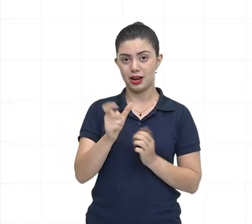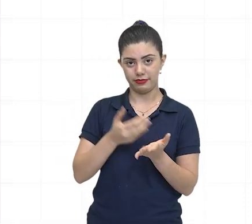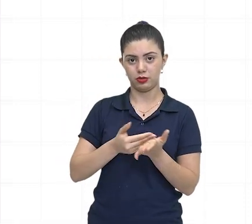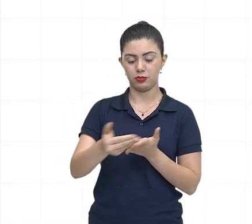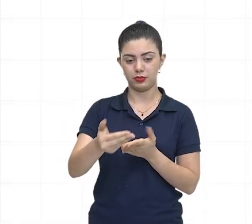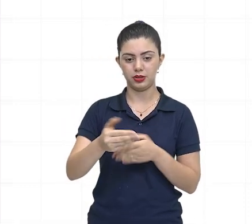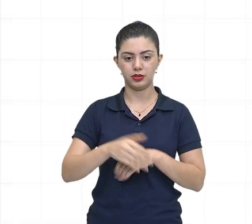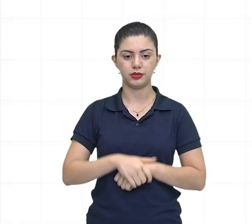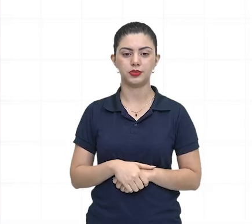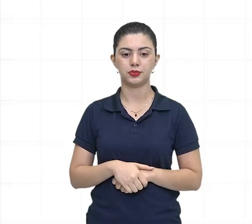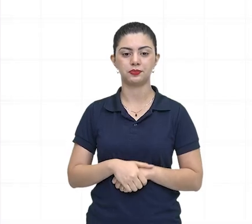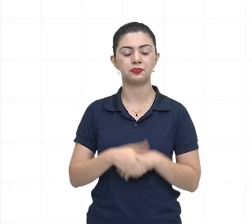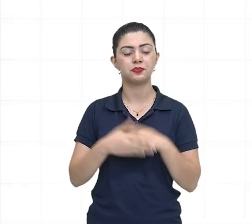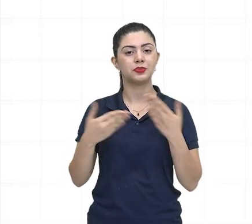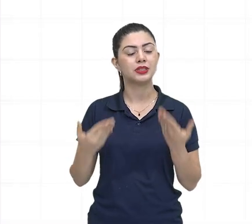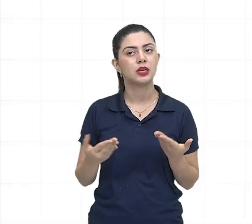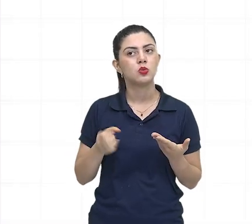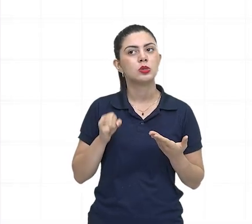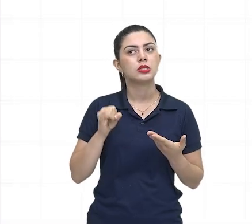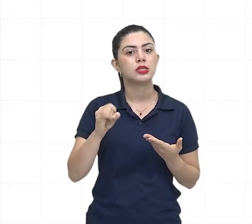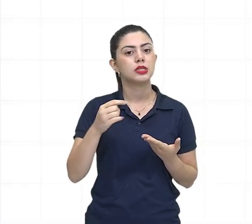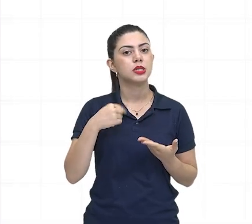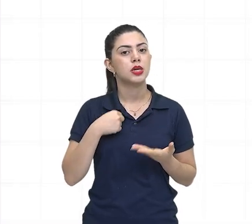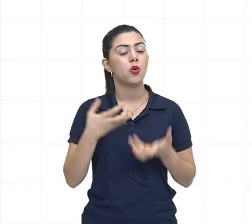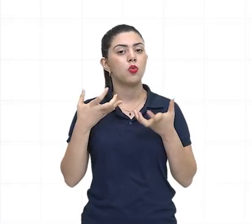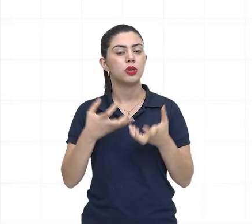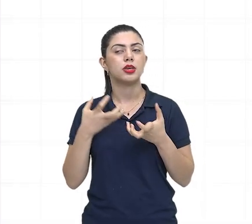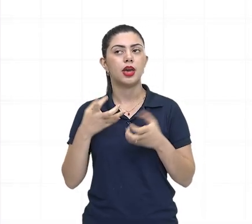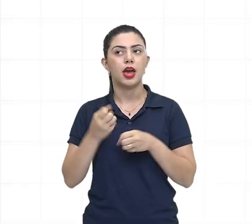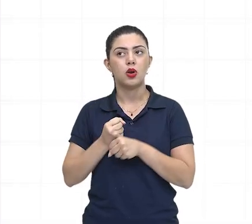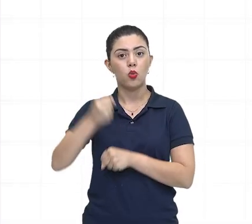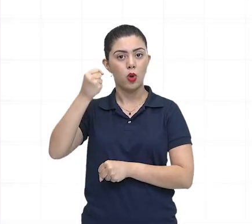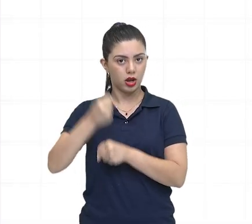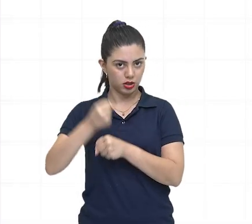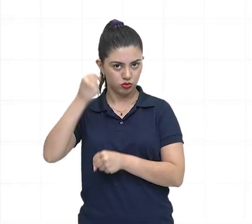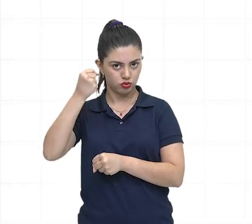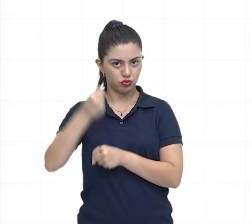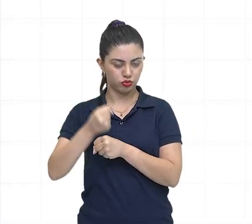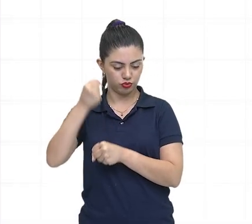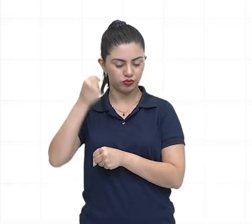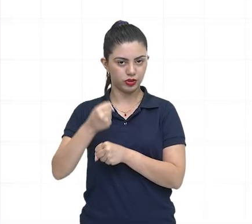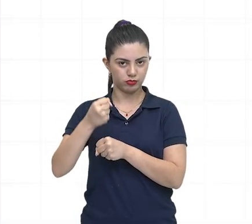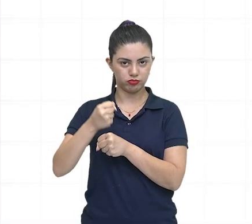seta. Se eu quero levar um guarda-chuva,